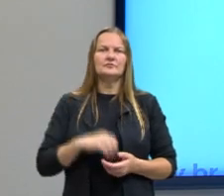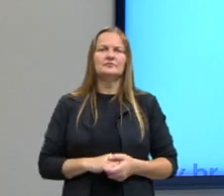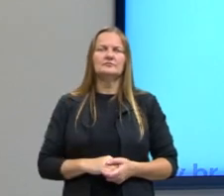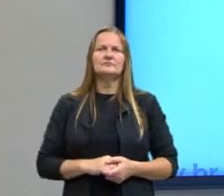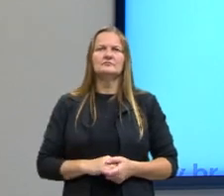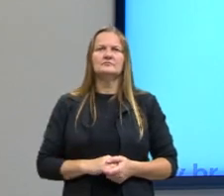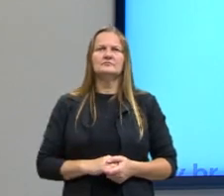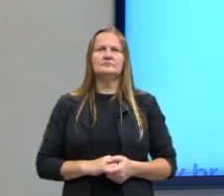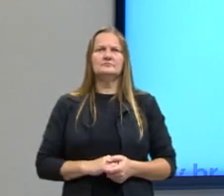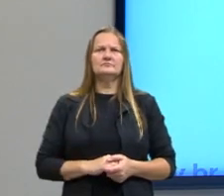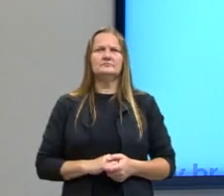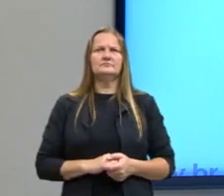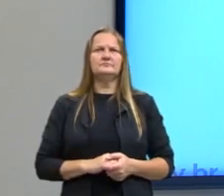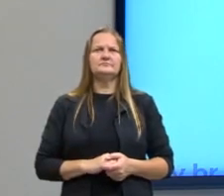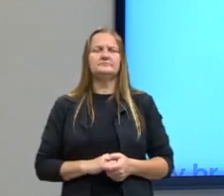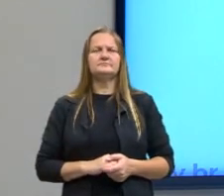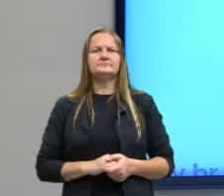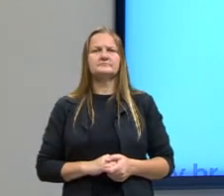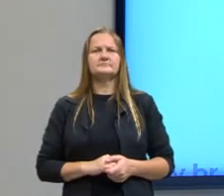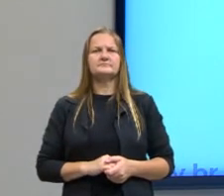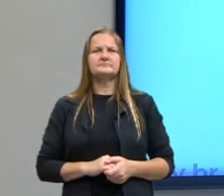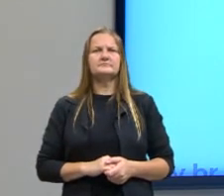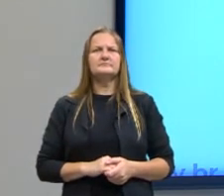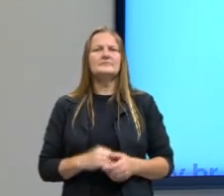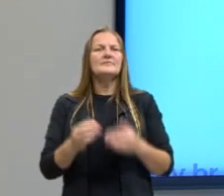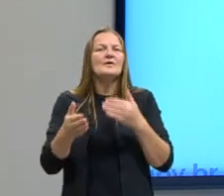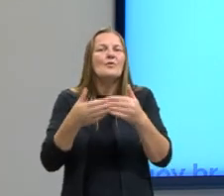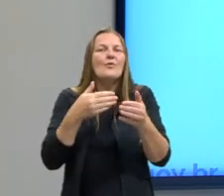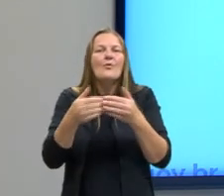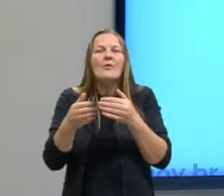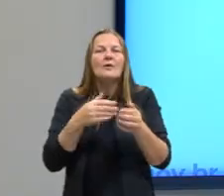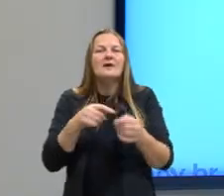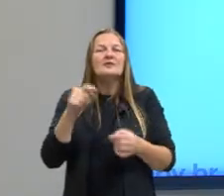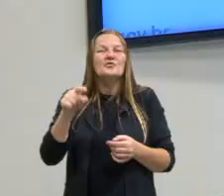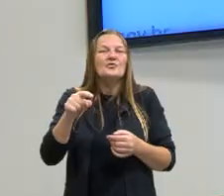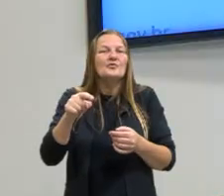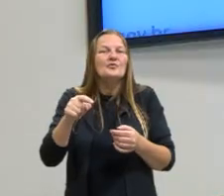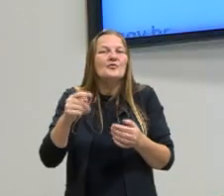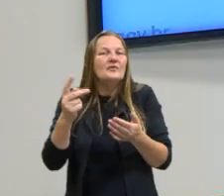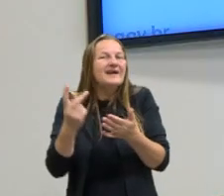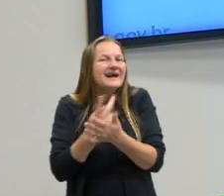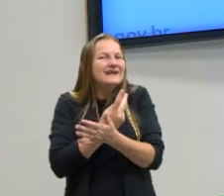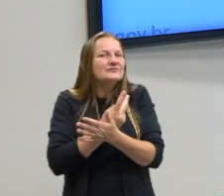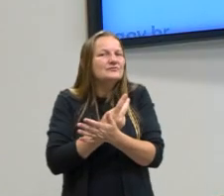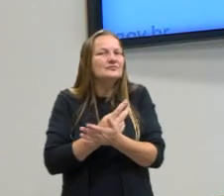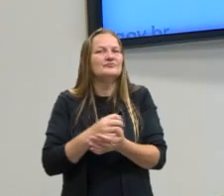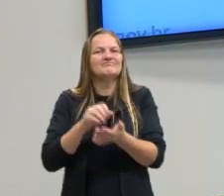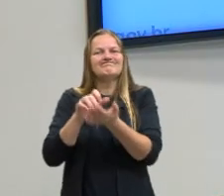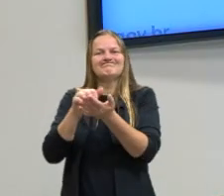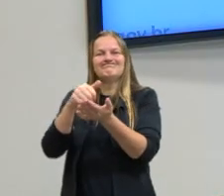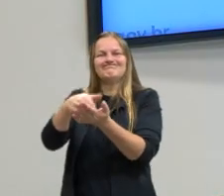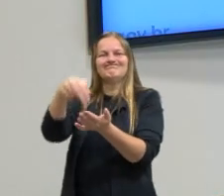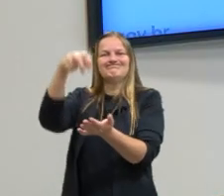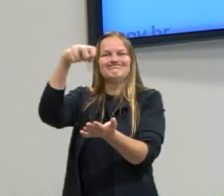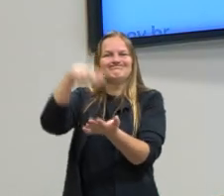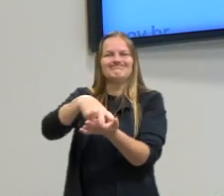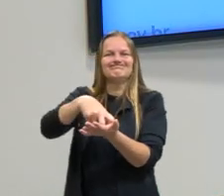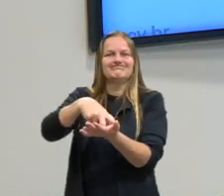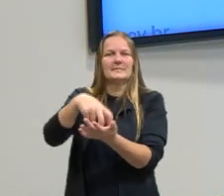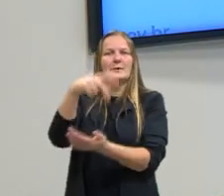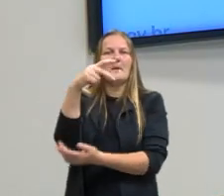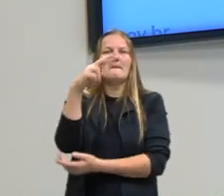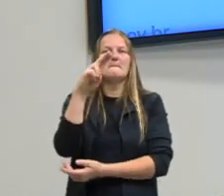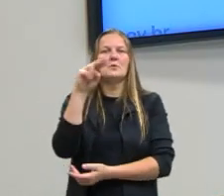na sociedade muito próxima qualquer deslize que você cometer você é imediatamente